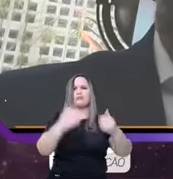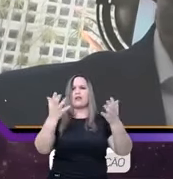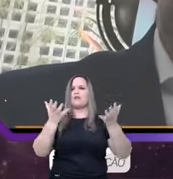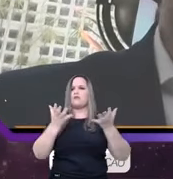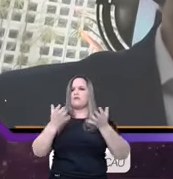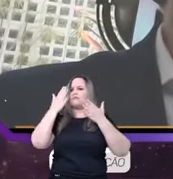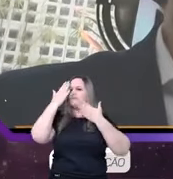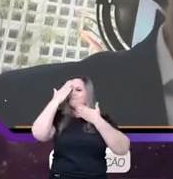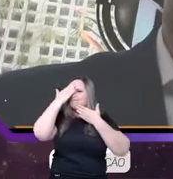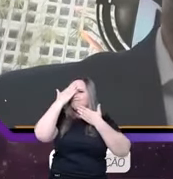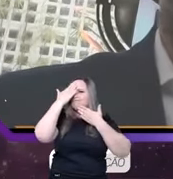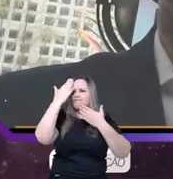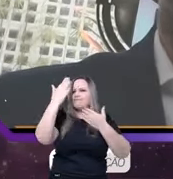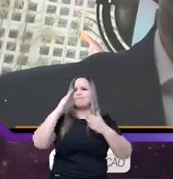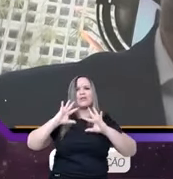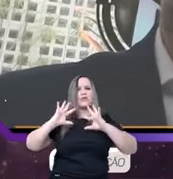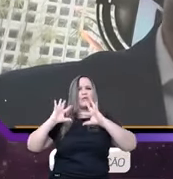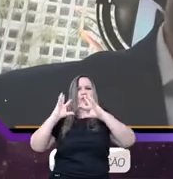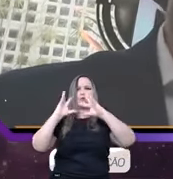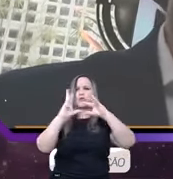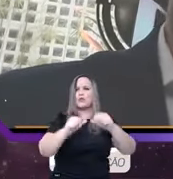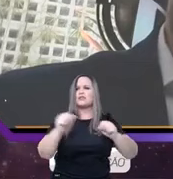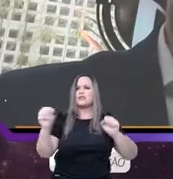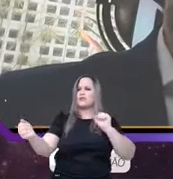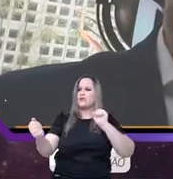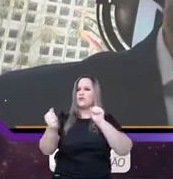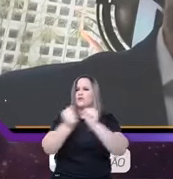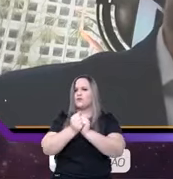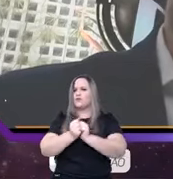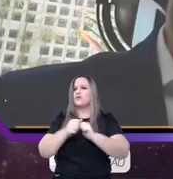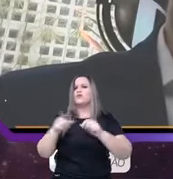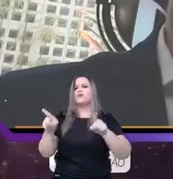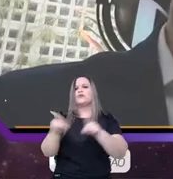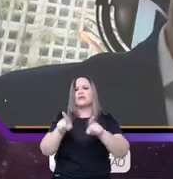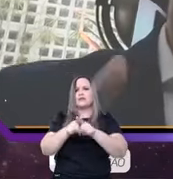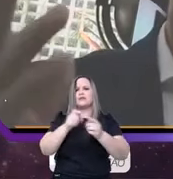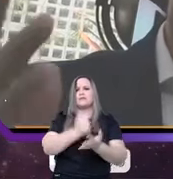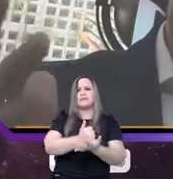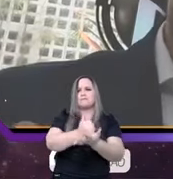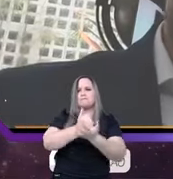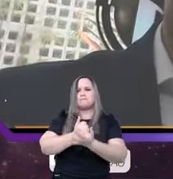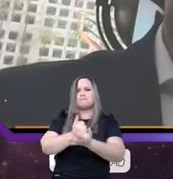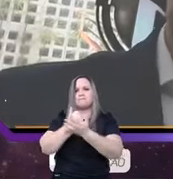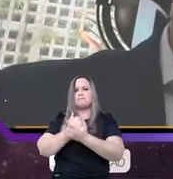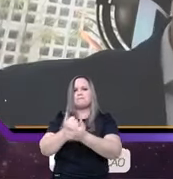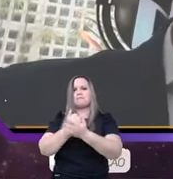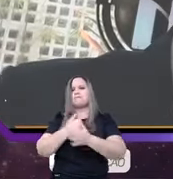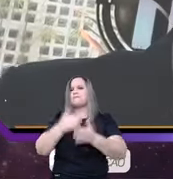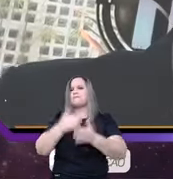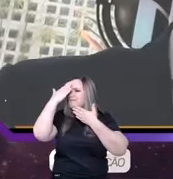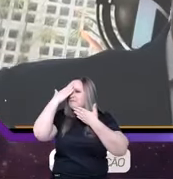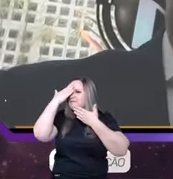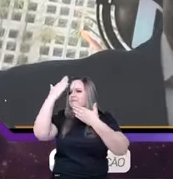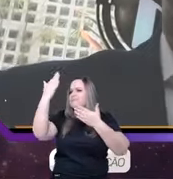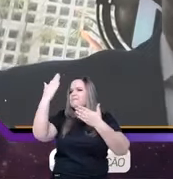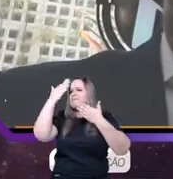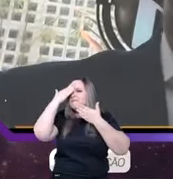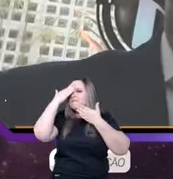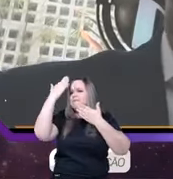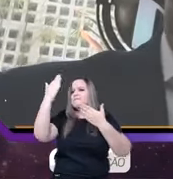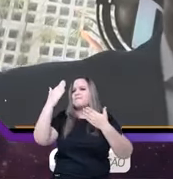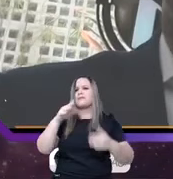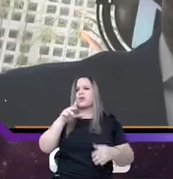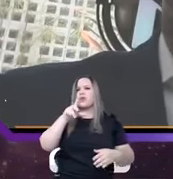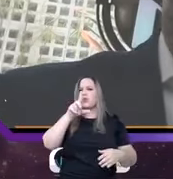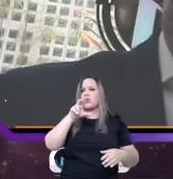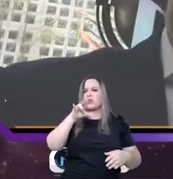por todos que estão conosco até esse momento, por todos que estão colaborando com essa jornada. Obrigado novamente aos amigos Luiz Garcia